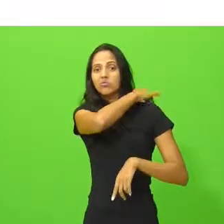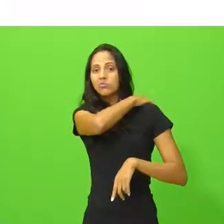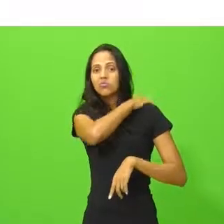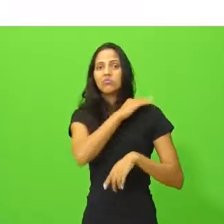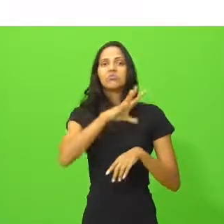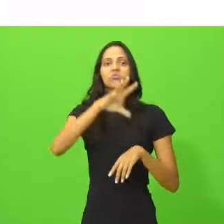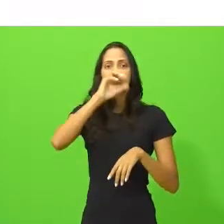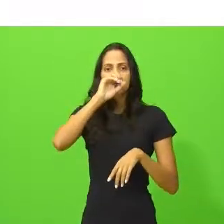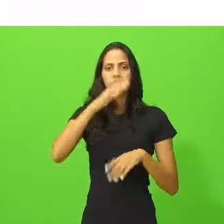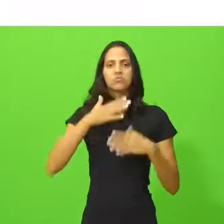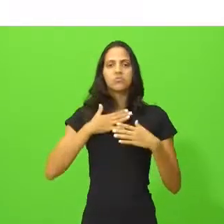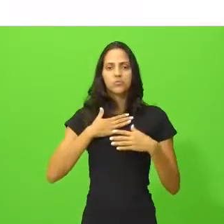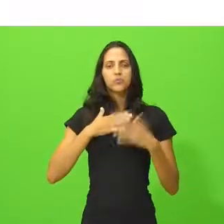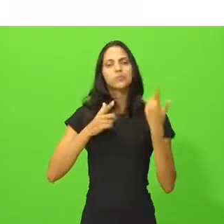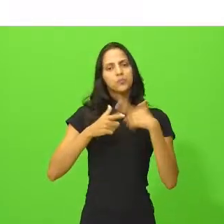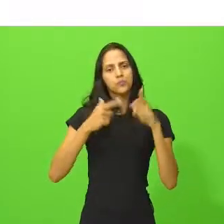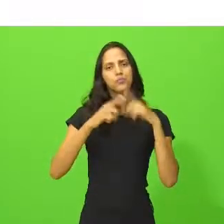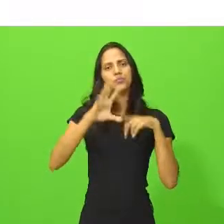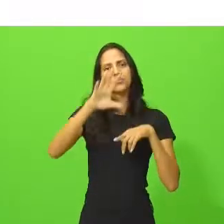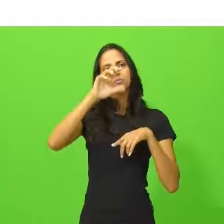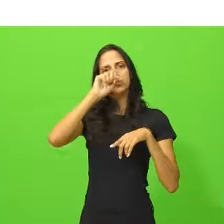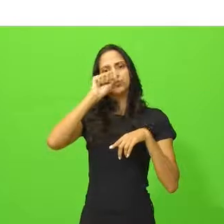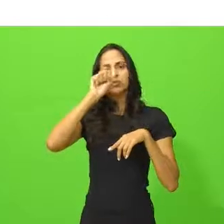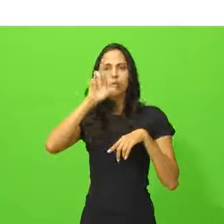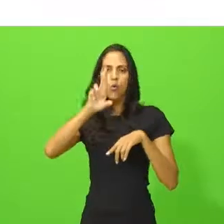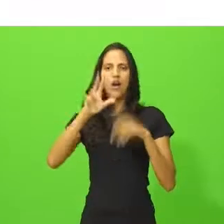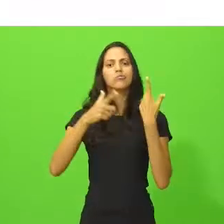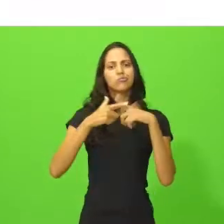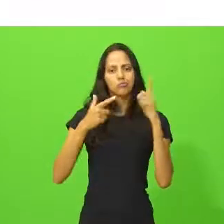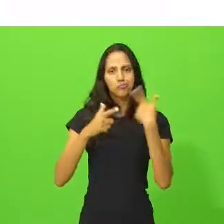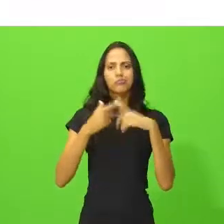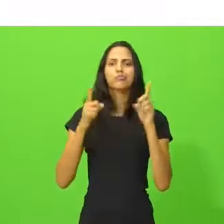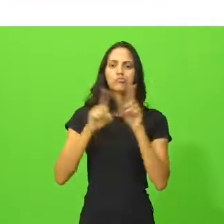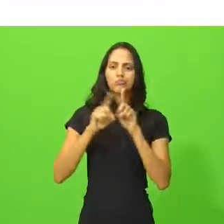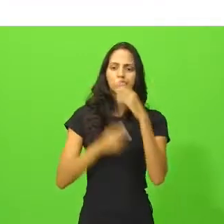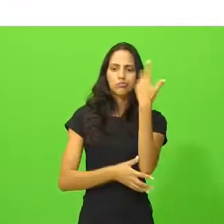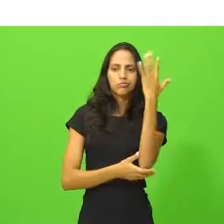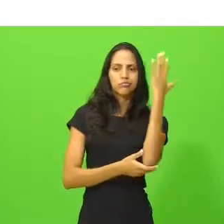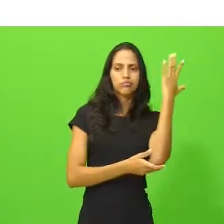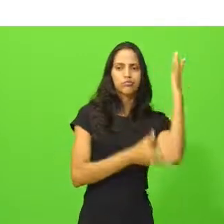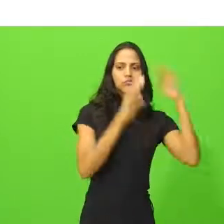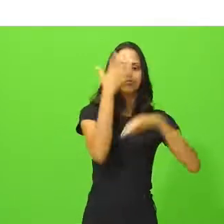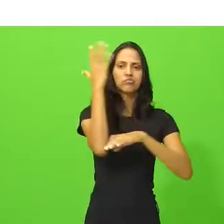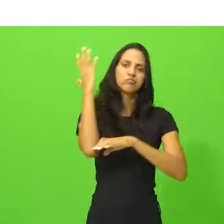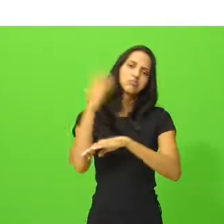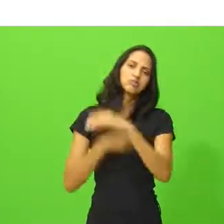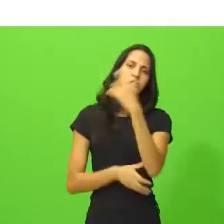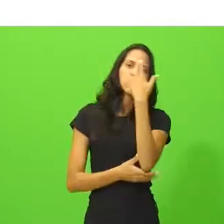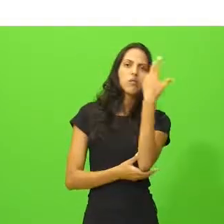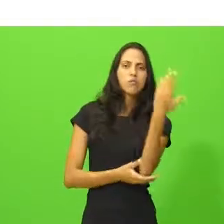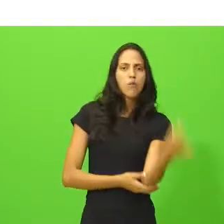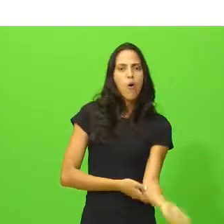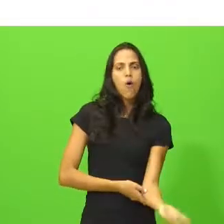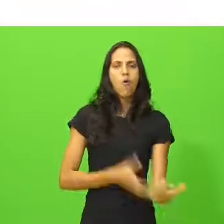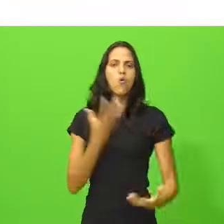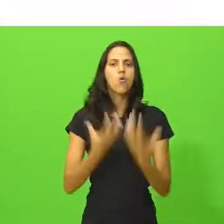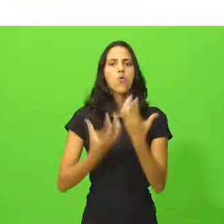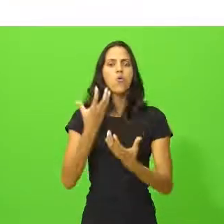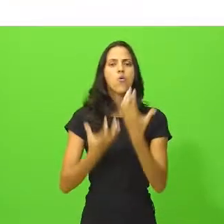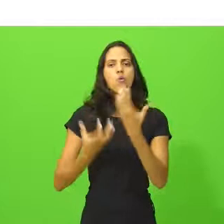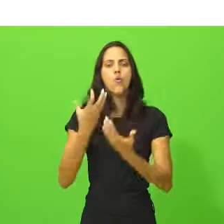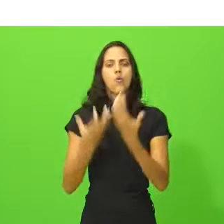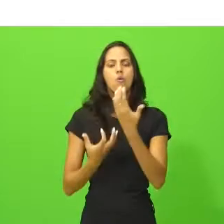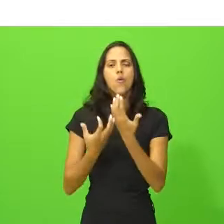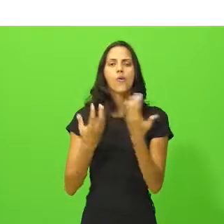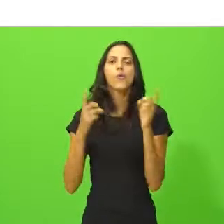extremamente interessantes, mostrando essa imagem da derrubada da floresta, né? Em geral ilegal, e aí é